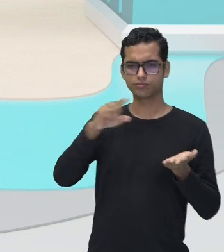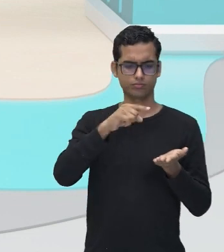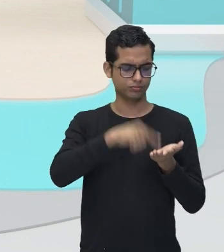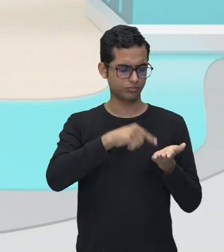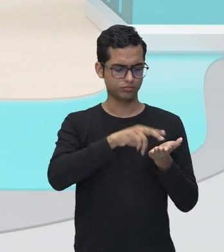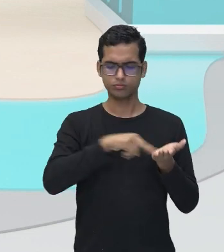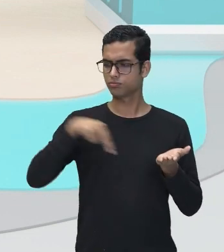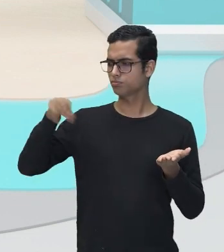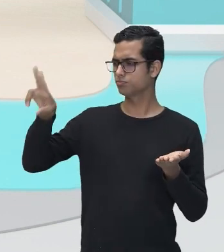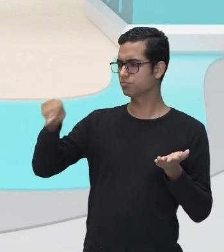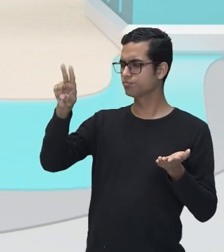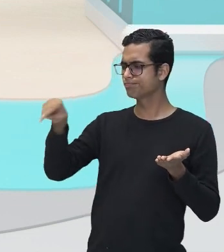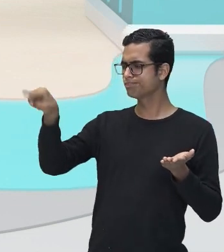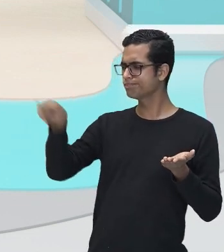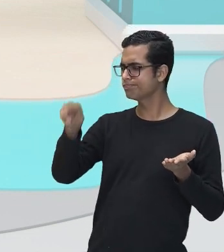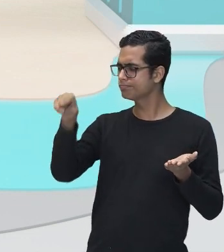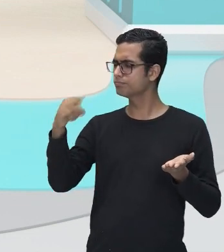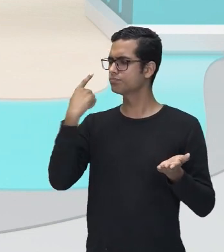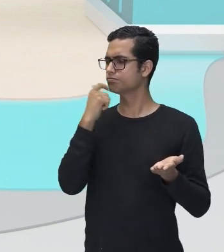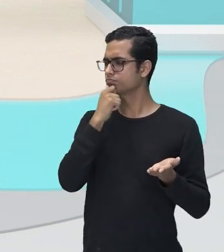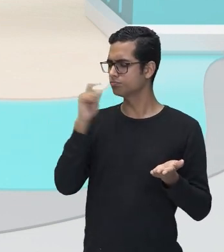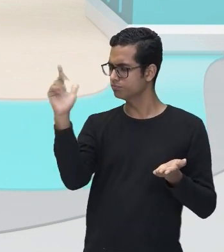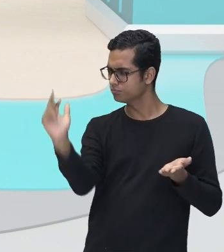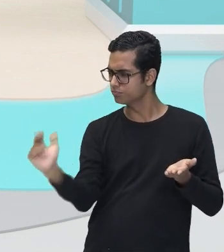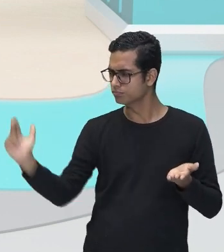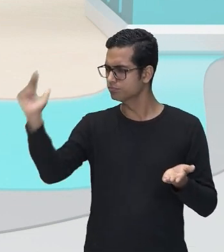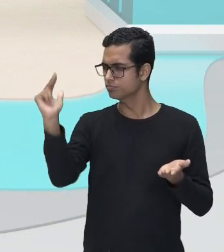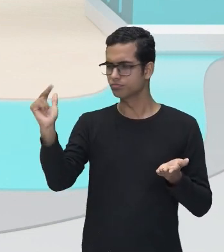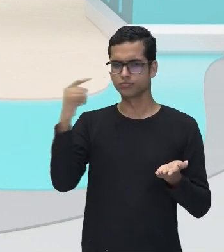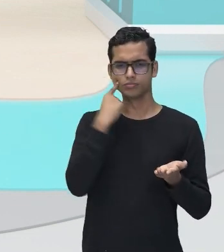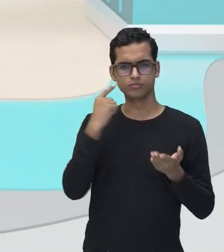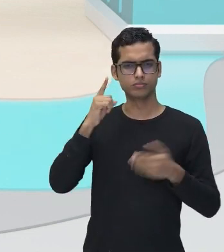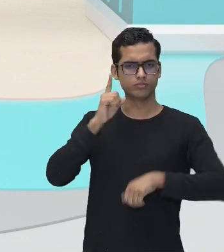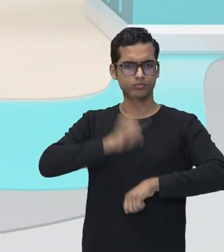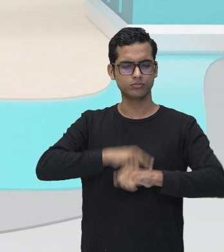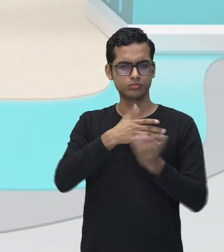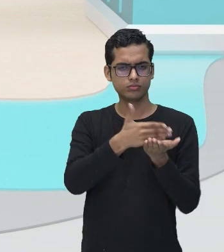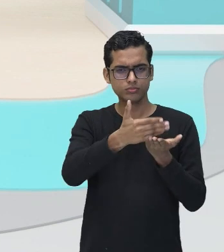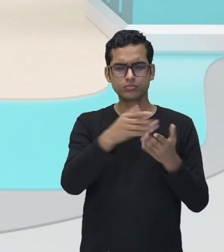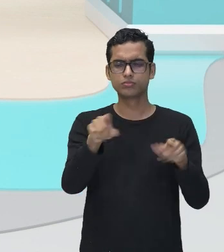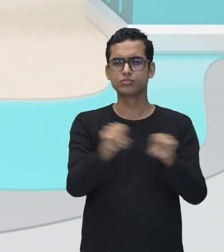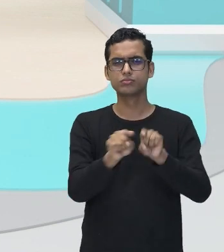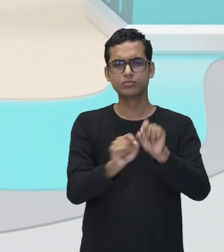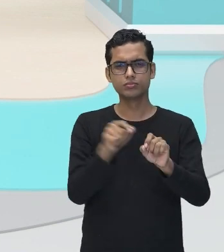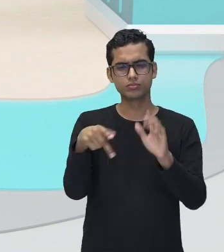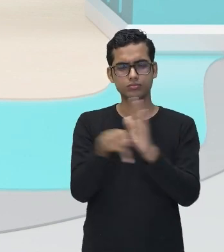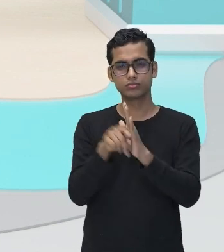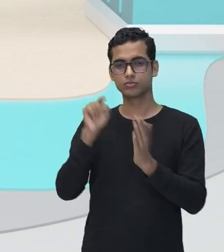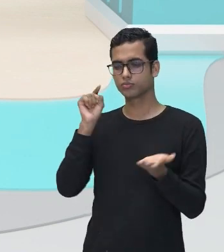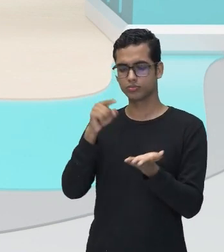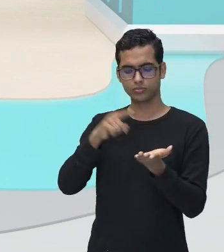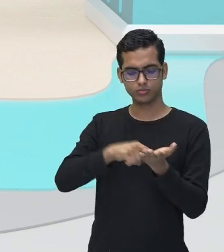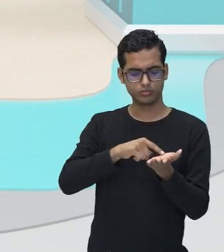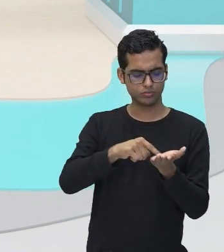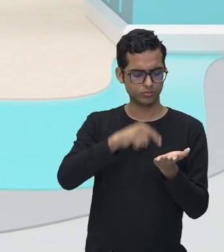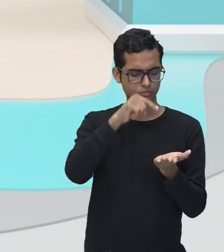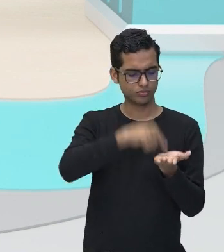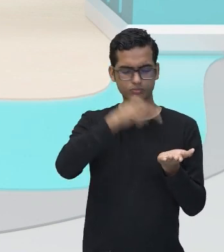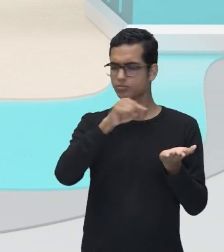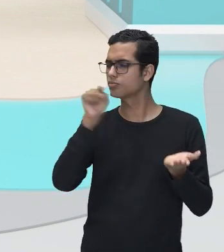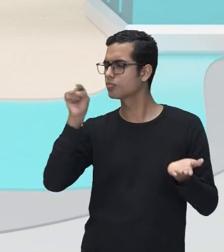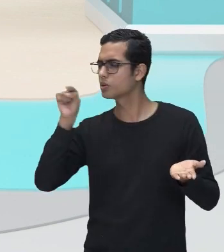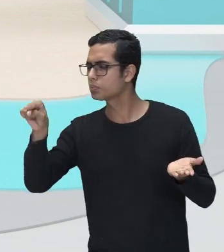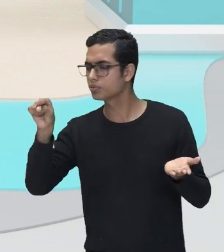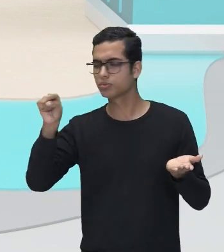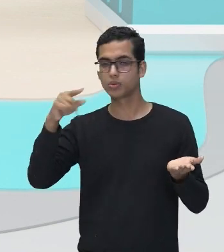pincel, vai encostar o pincel na tela. Então, a partir daí surge o ponto, que é o primeiro elemento da